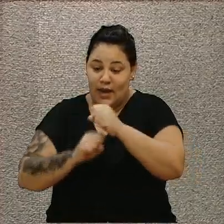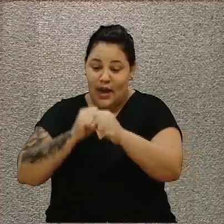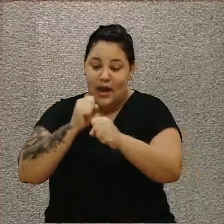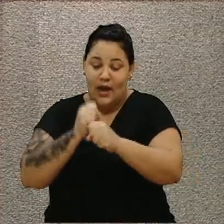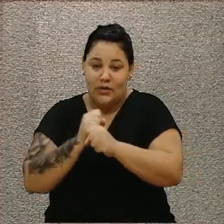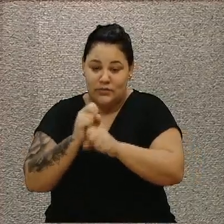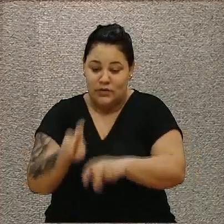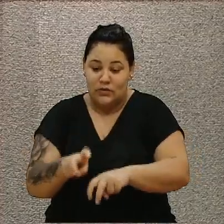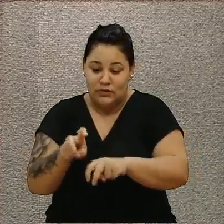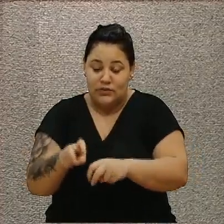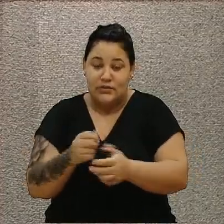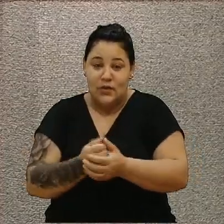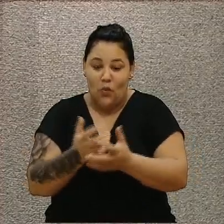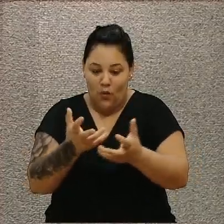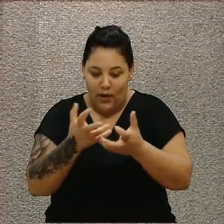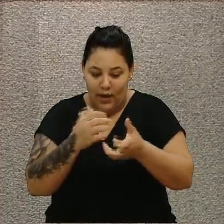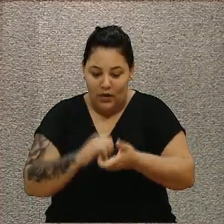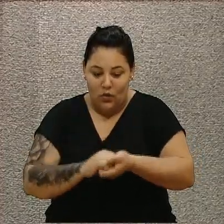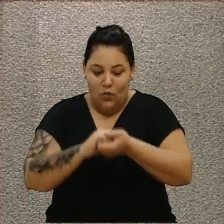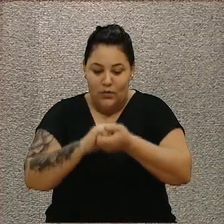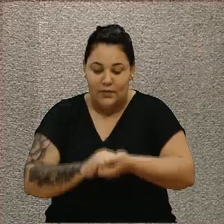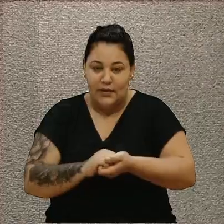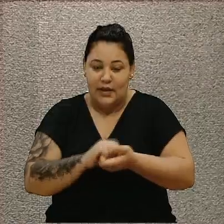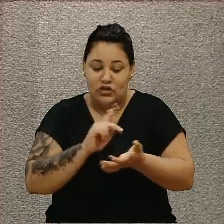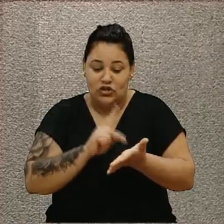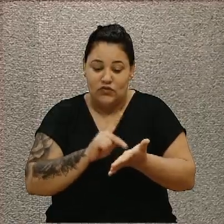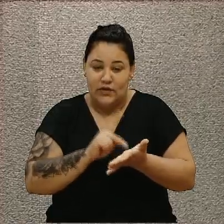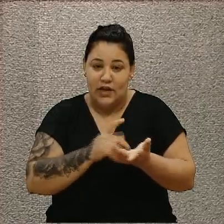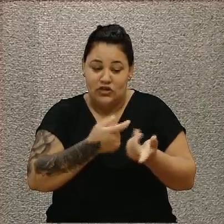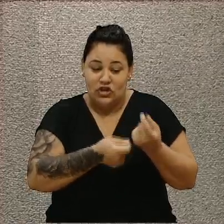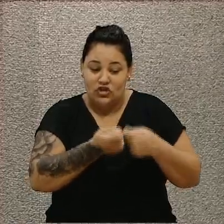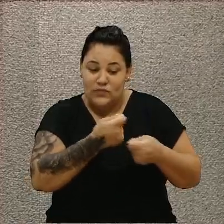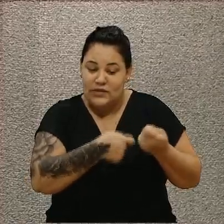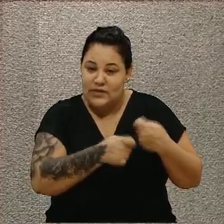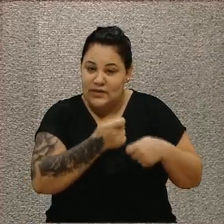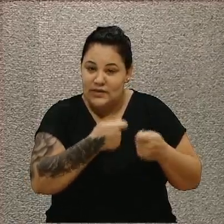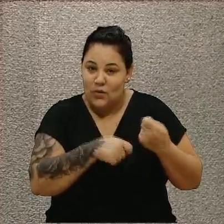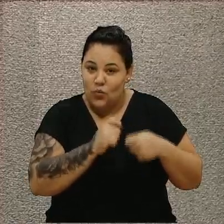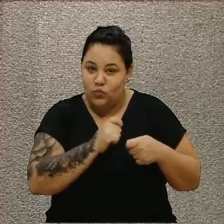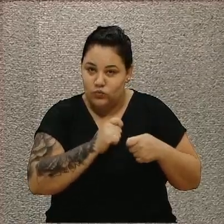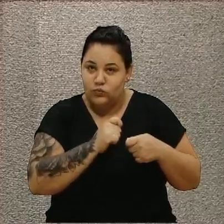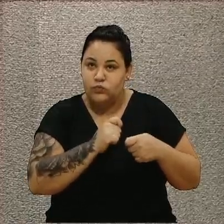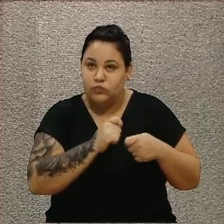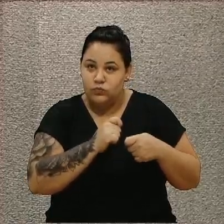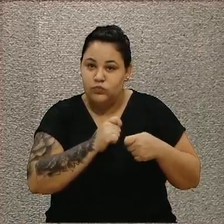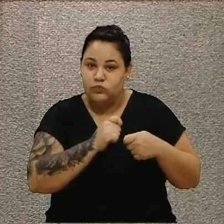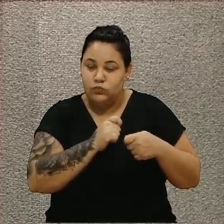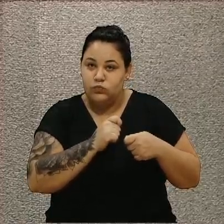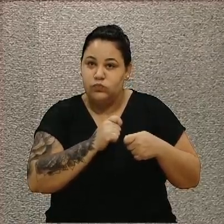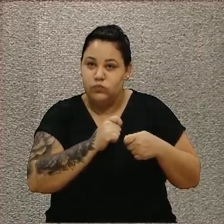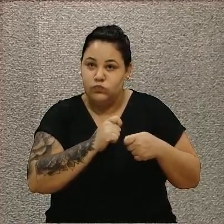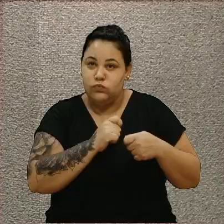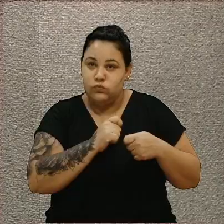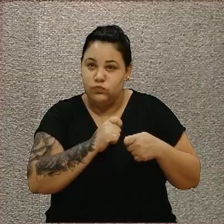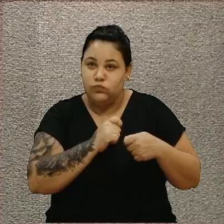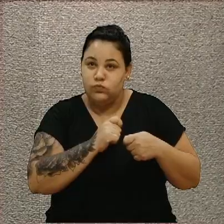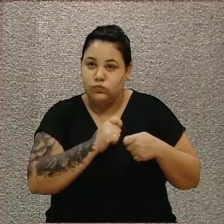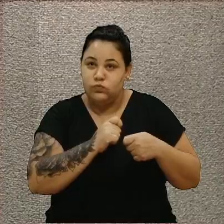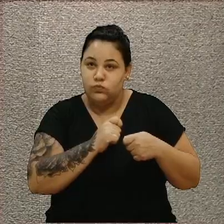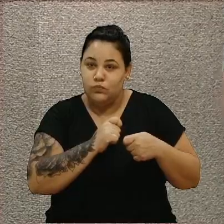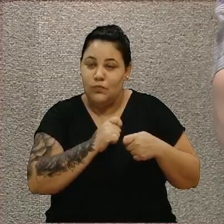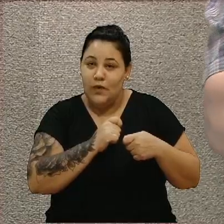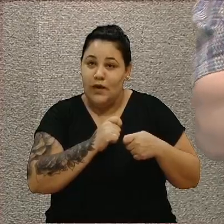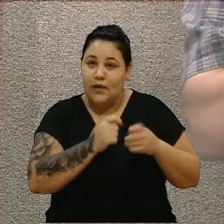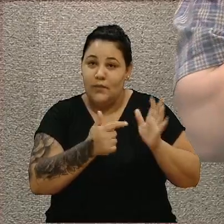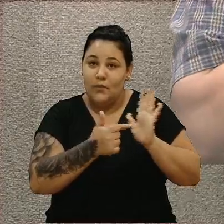colonização. Então, quero cumprimentar a administração por essa iniciativa de encarar esse debate, né, e procurar trazer